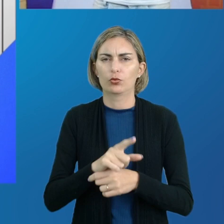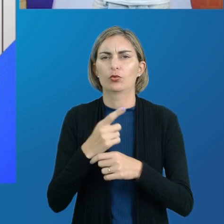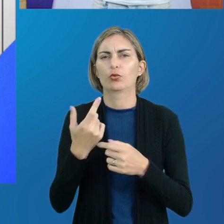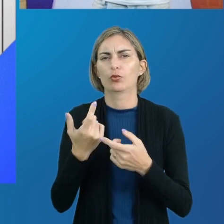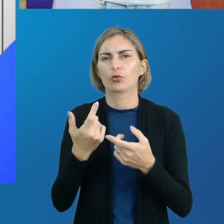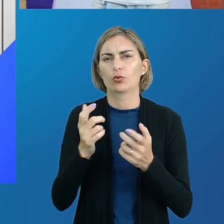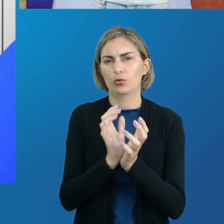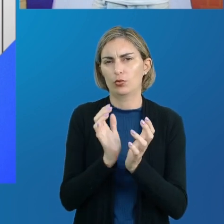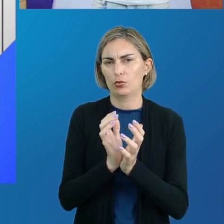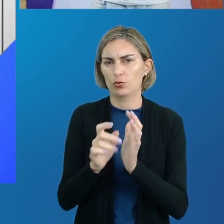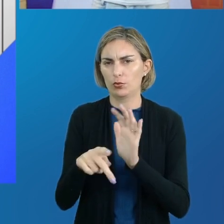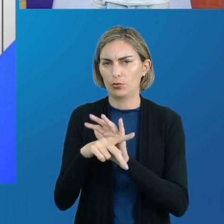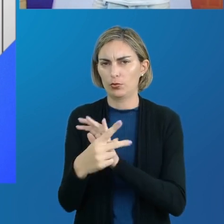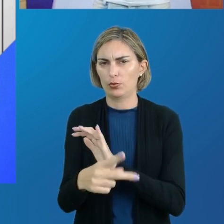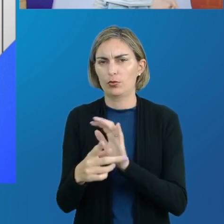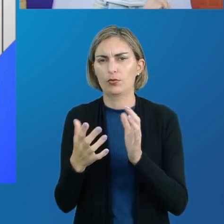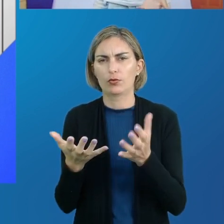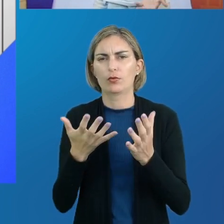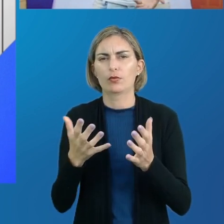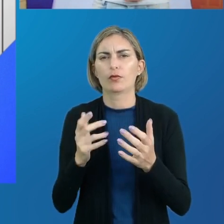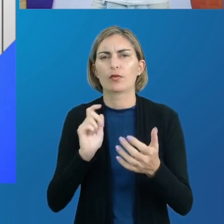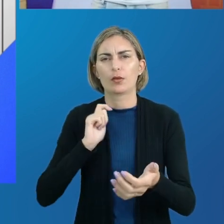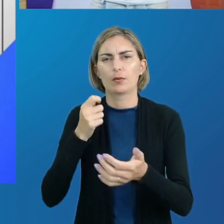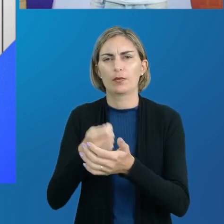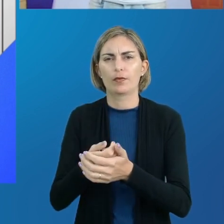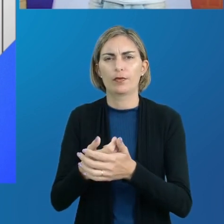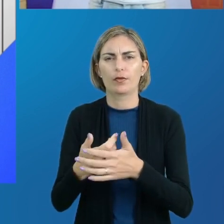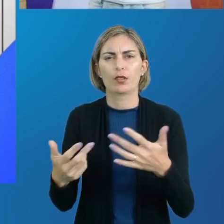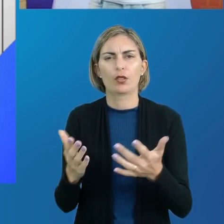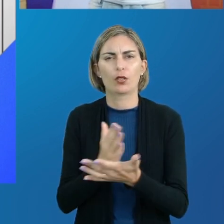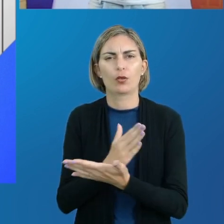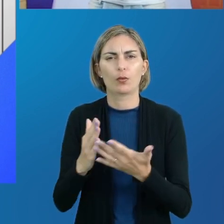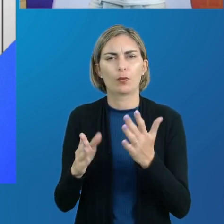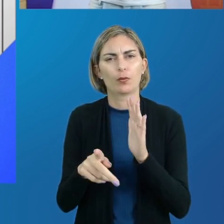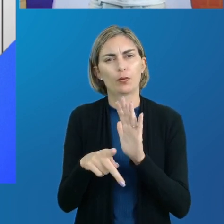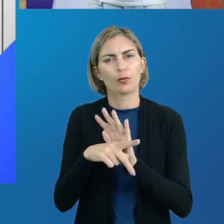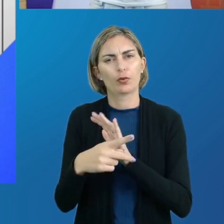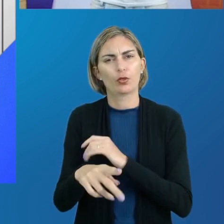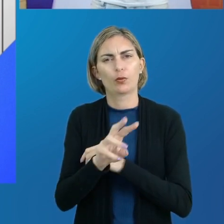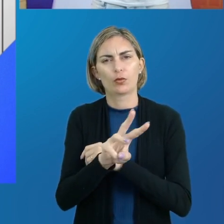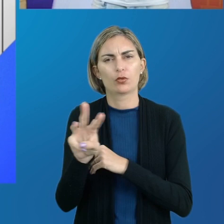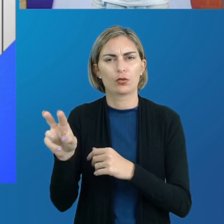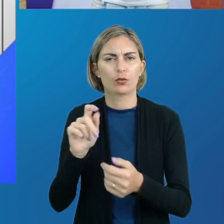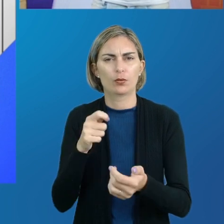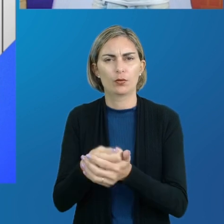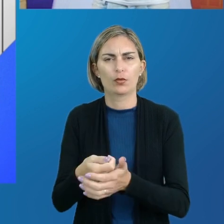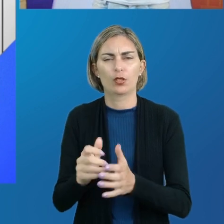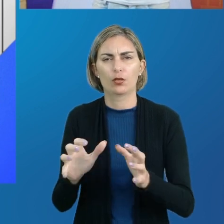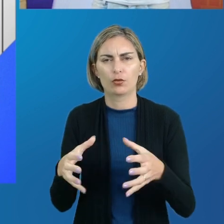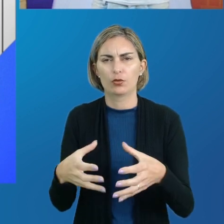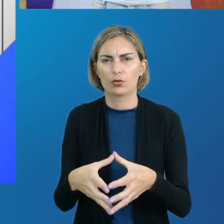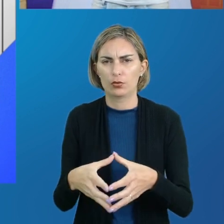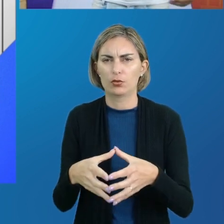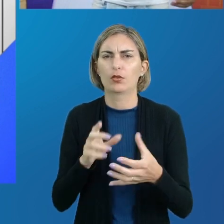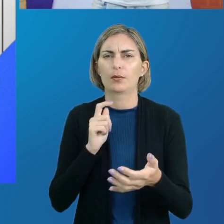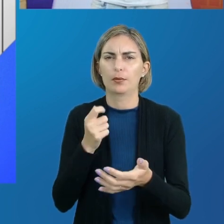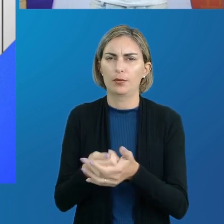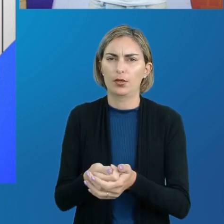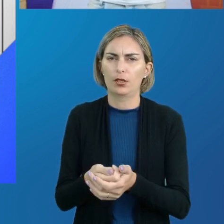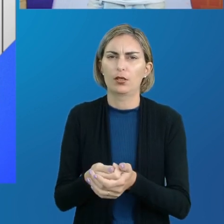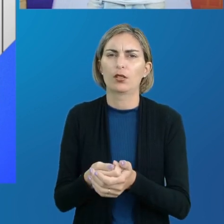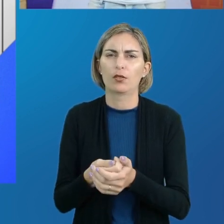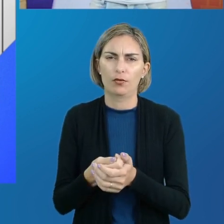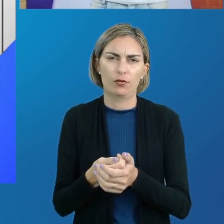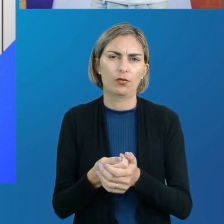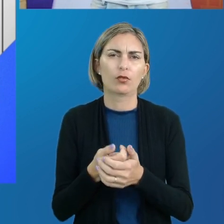grupo restrito que você quer, ela tem que ser paga. Assim como para você ter um site é pago, para ter uma rede social você também tem que pagar para ter alcance. Para